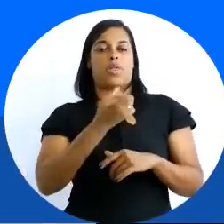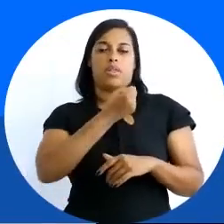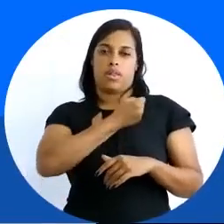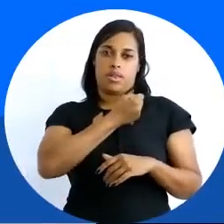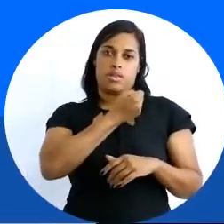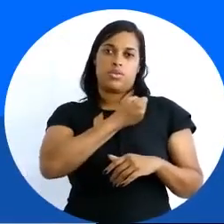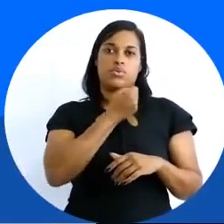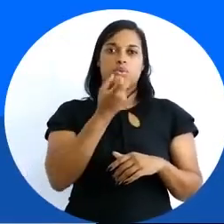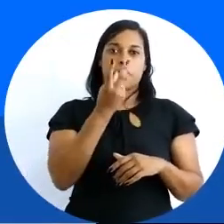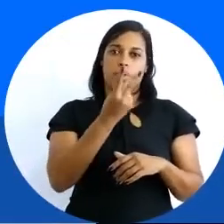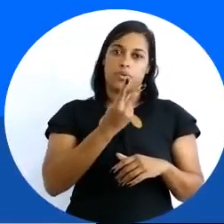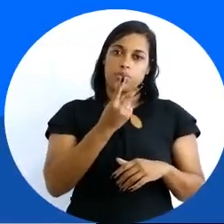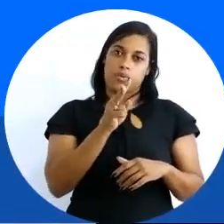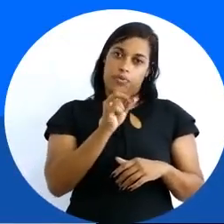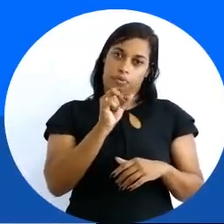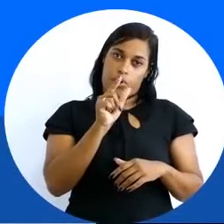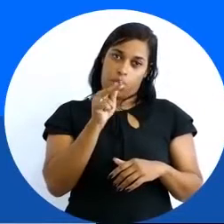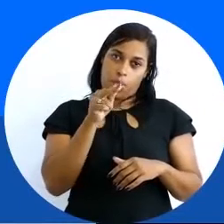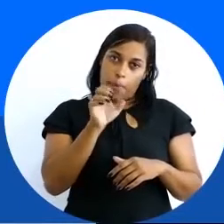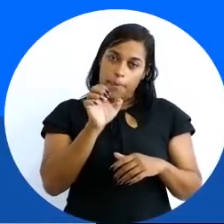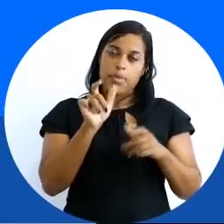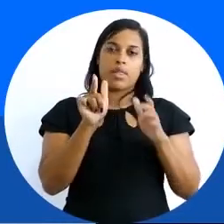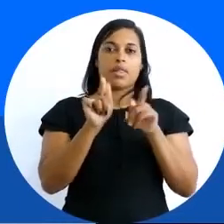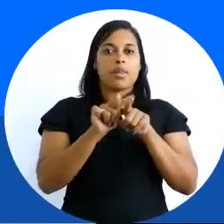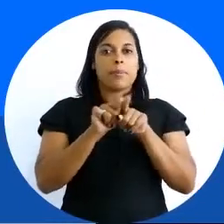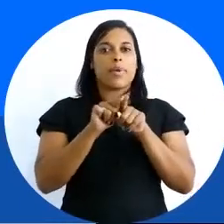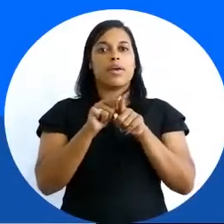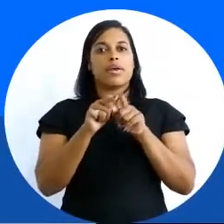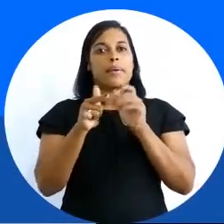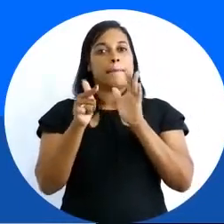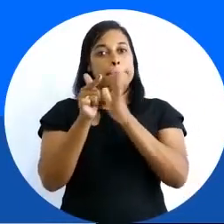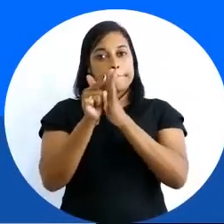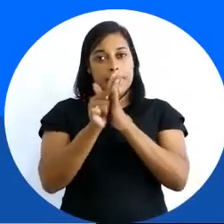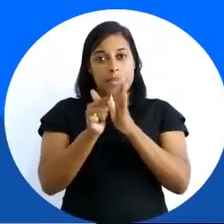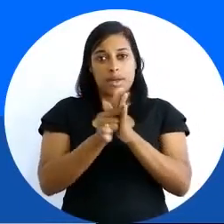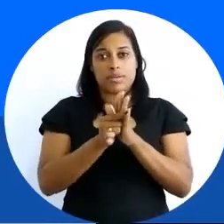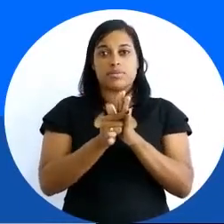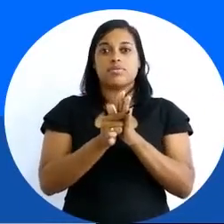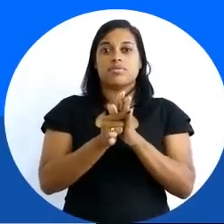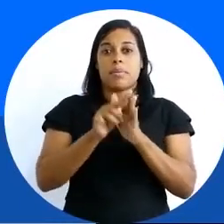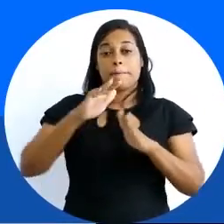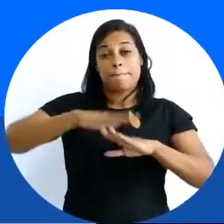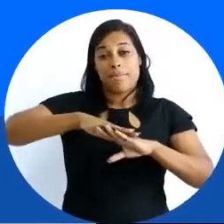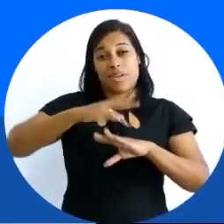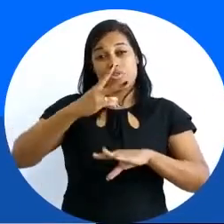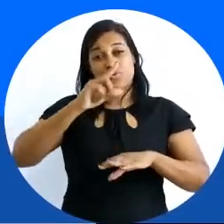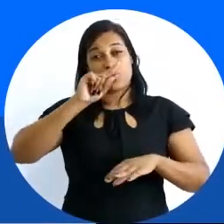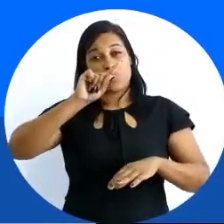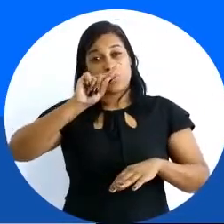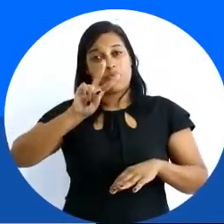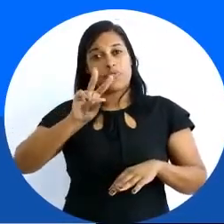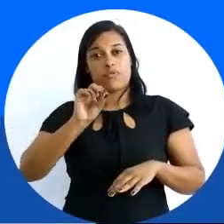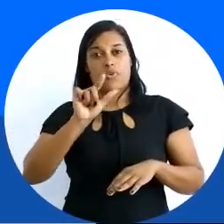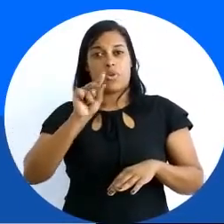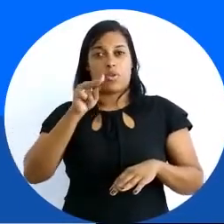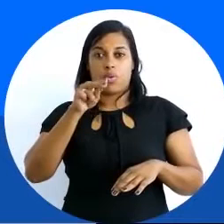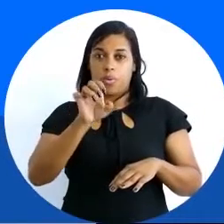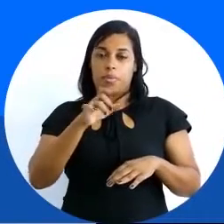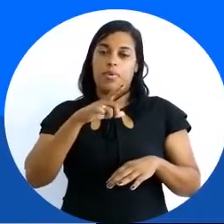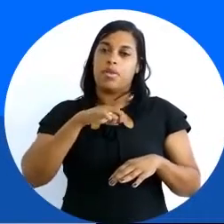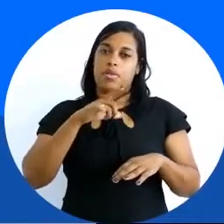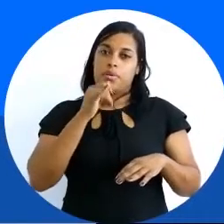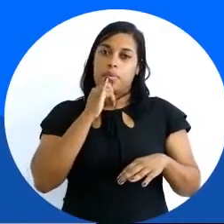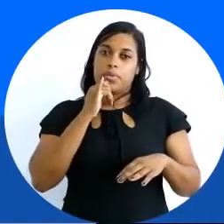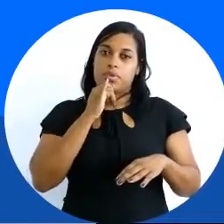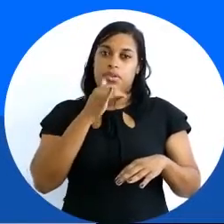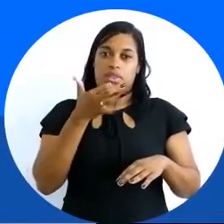parte, que depois, seguindo da paginação ou da seção, por exemplo, tem obras com mais de um volume, Então a gente tem enciclopédias que tem,